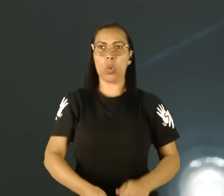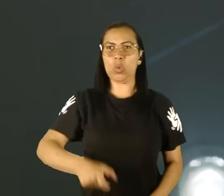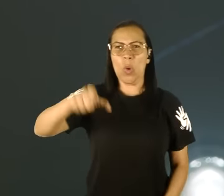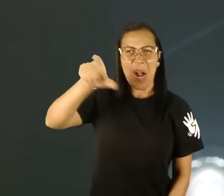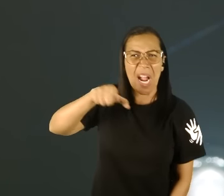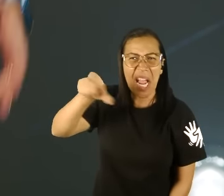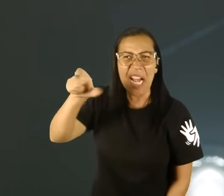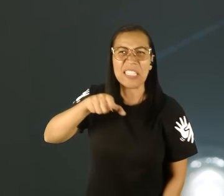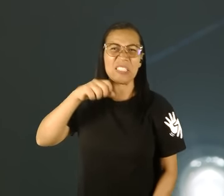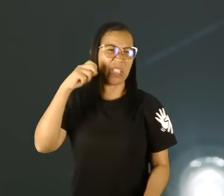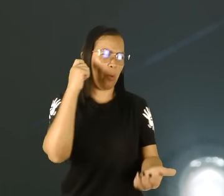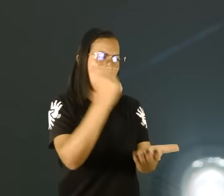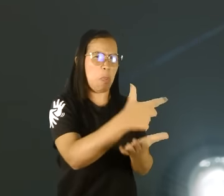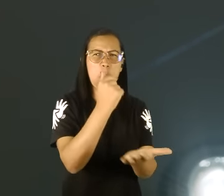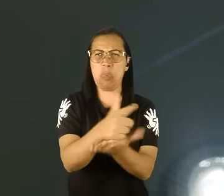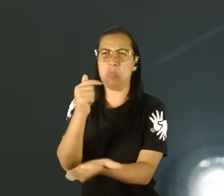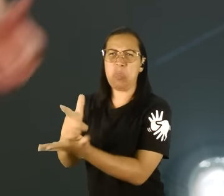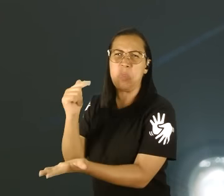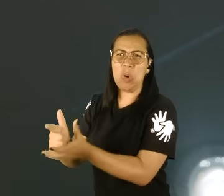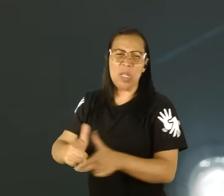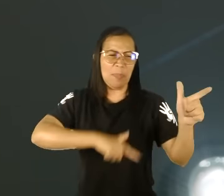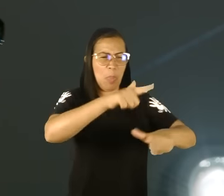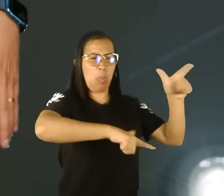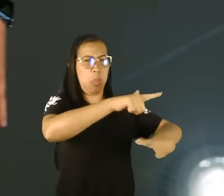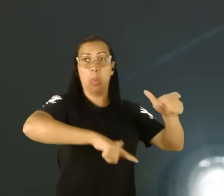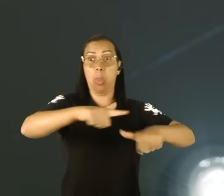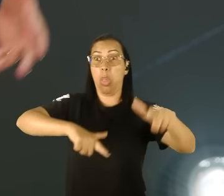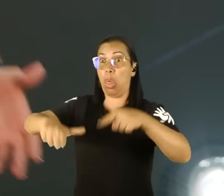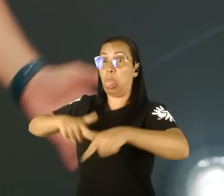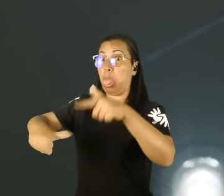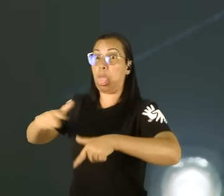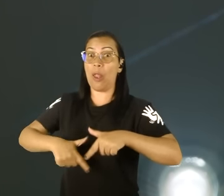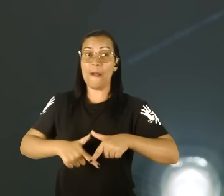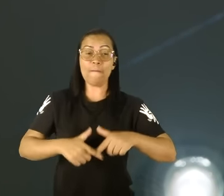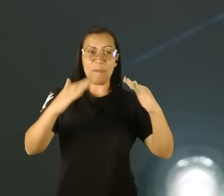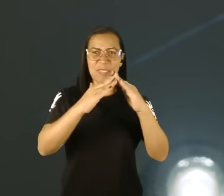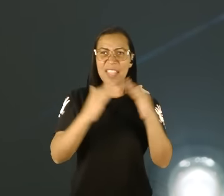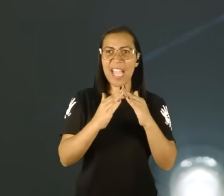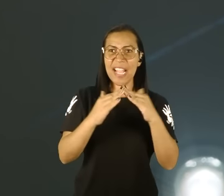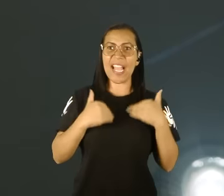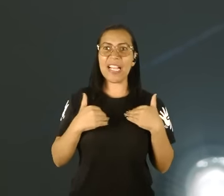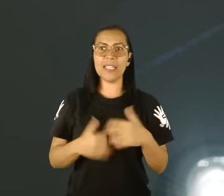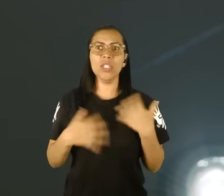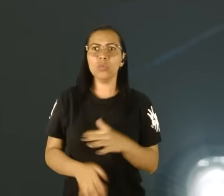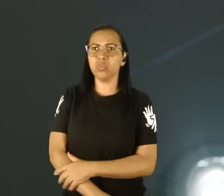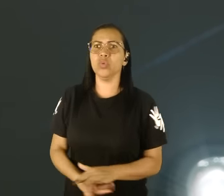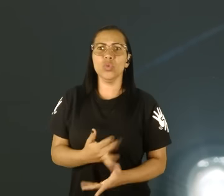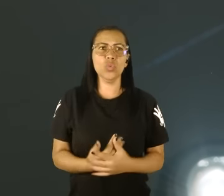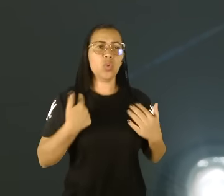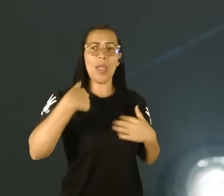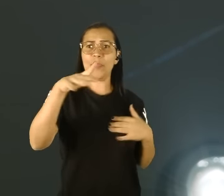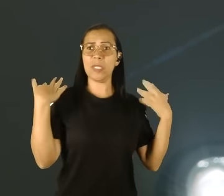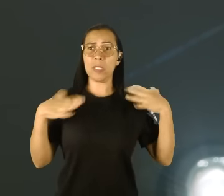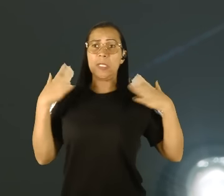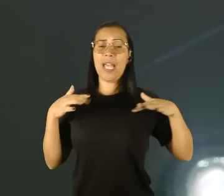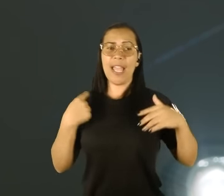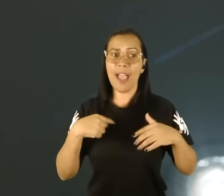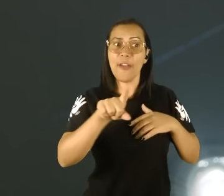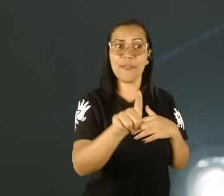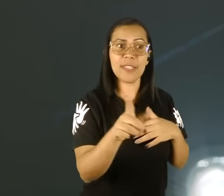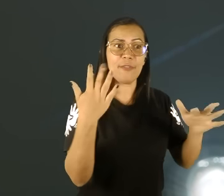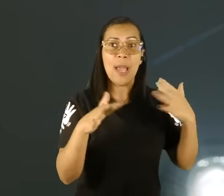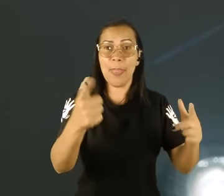crédito, trabalha mais do que o necessário, quando está em casa não está bem, quando está na rua não está bem. Eu quero declarar que há